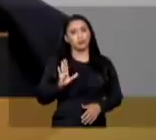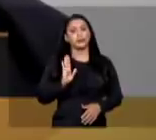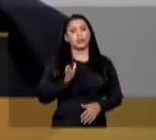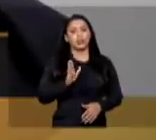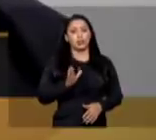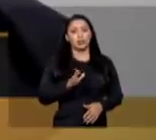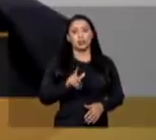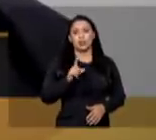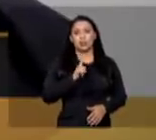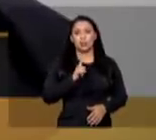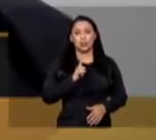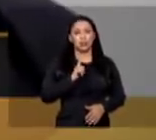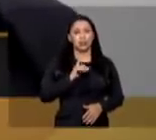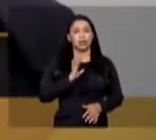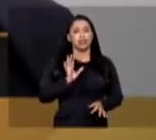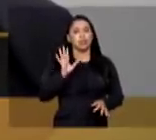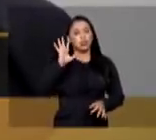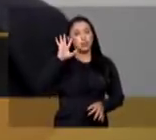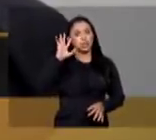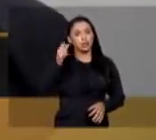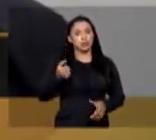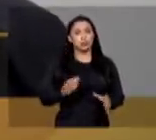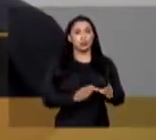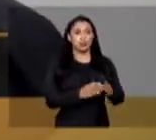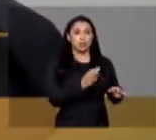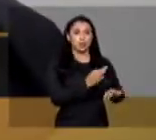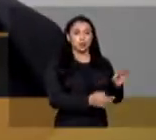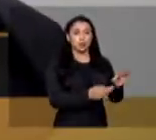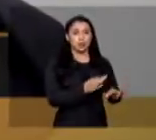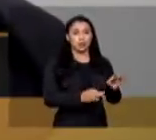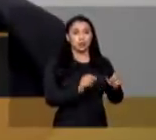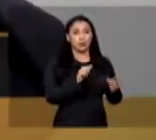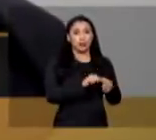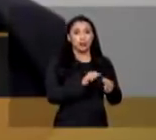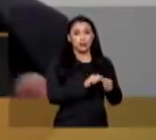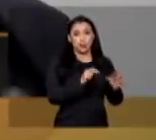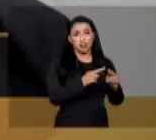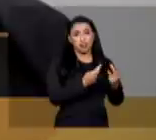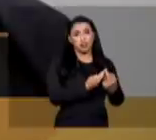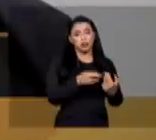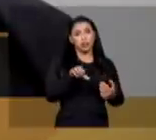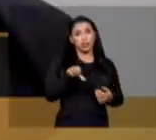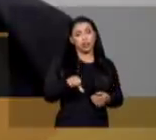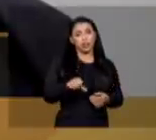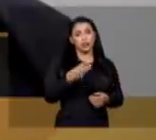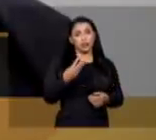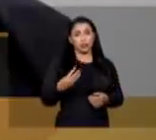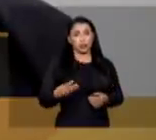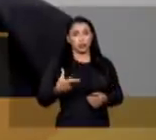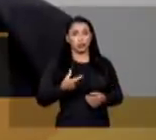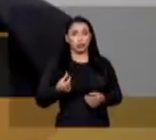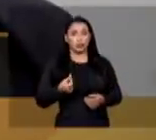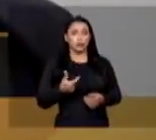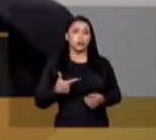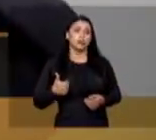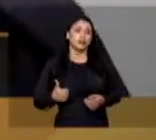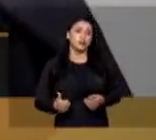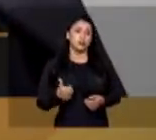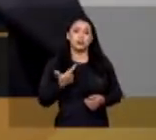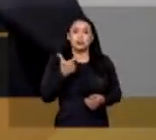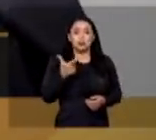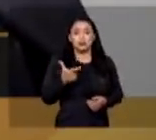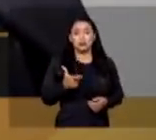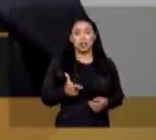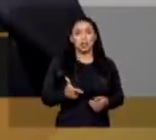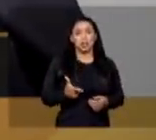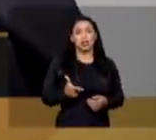sido superada pela segunda turma em sessão de julgamento realizada no dia 9/3/2021, não havendo que se